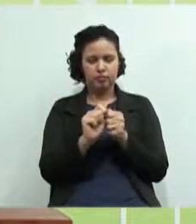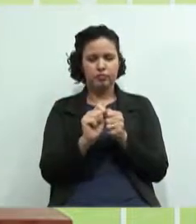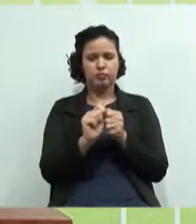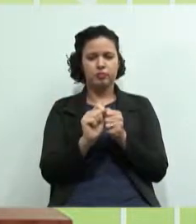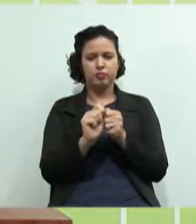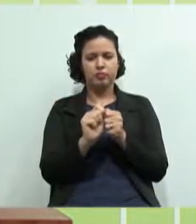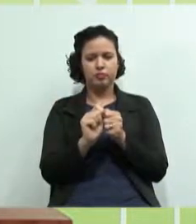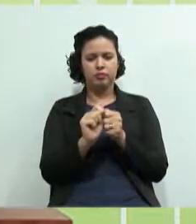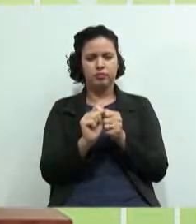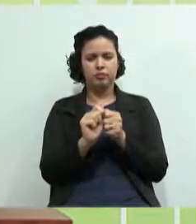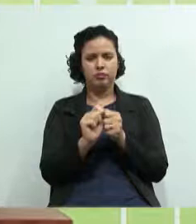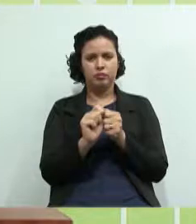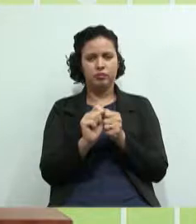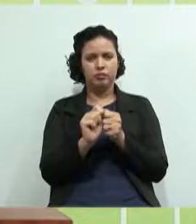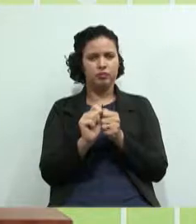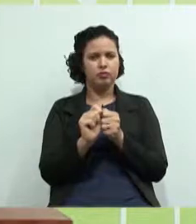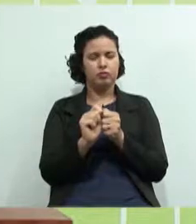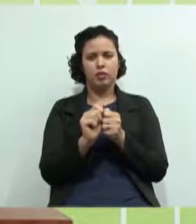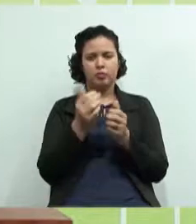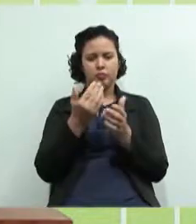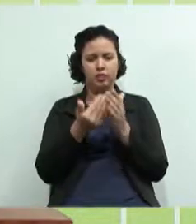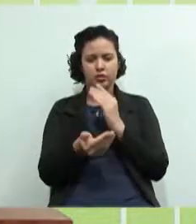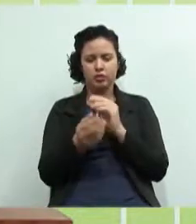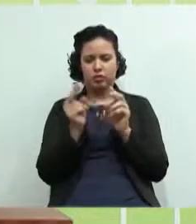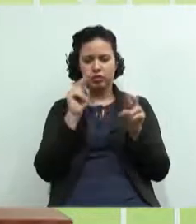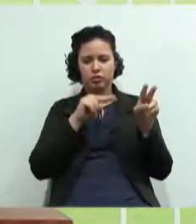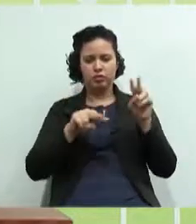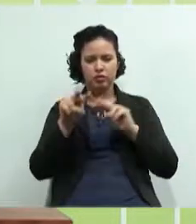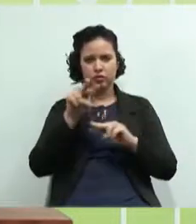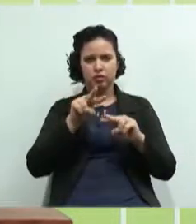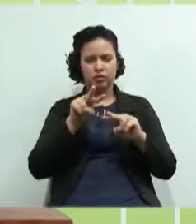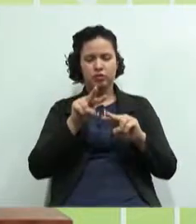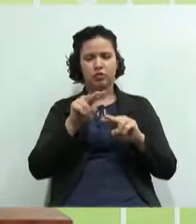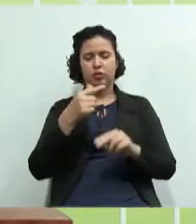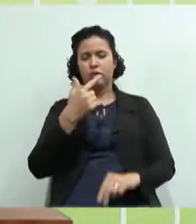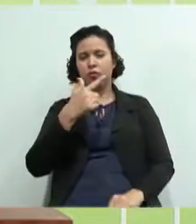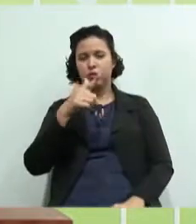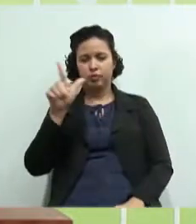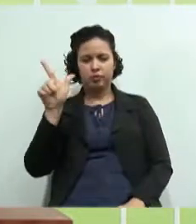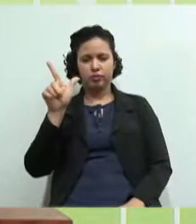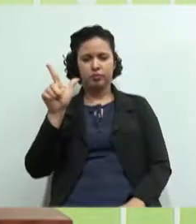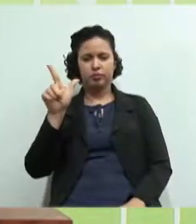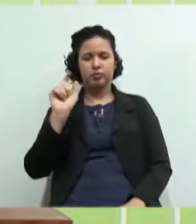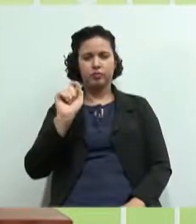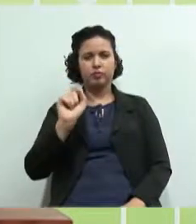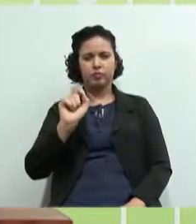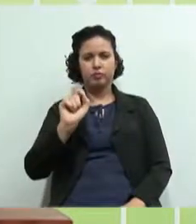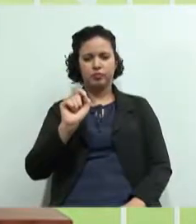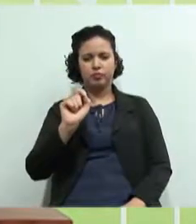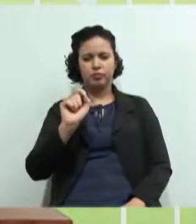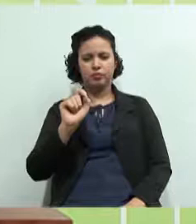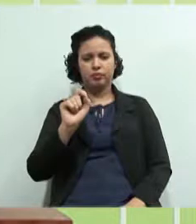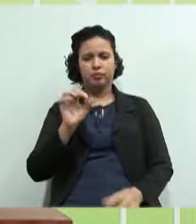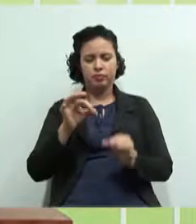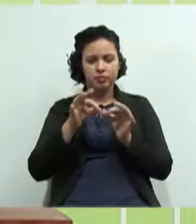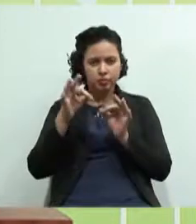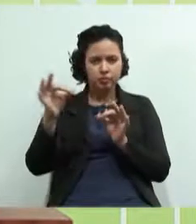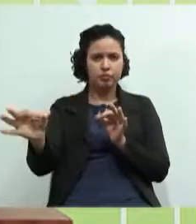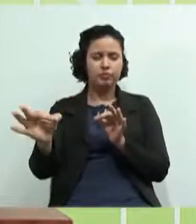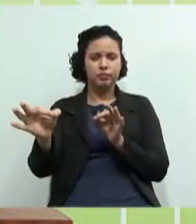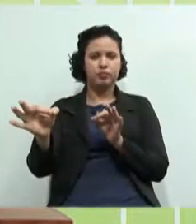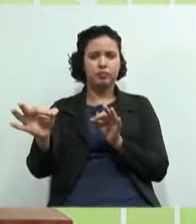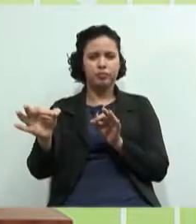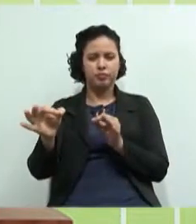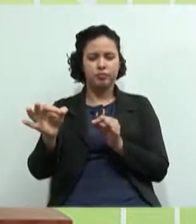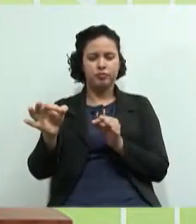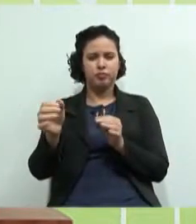ações, elas não saírem do foco. E aí é por isso que existe uma outra fórmula aqui que nós falamos, que é o quê? A medição, a avaliação e